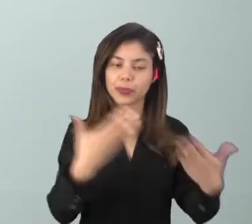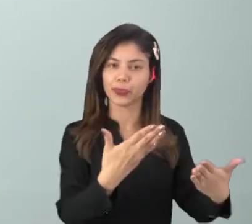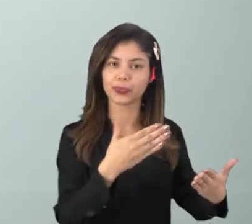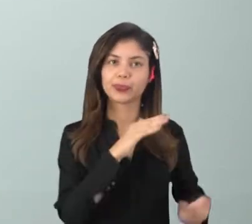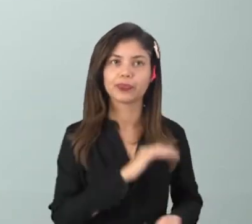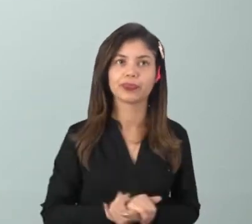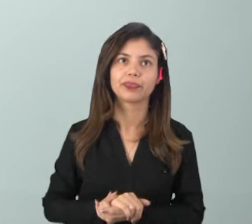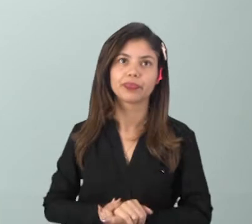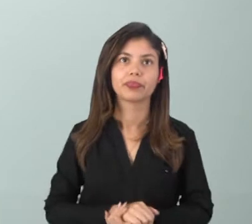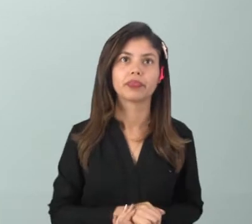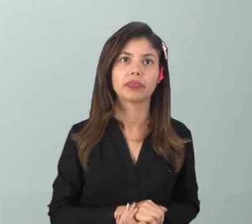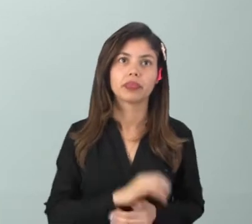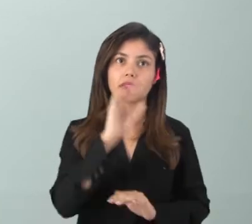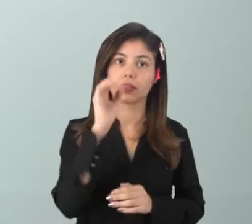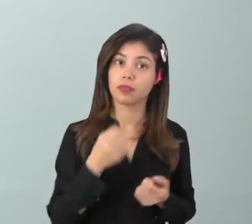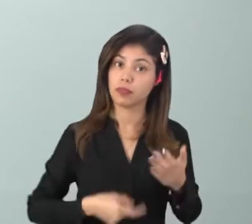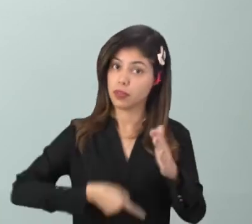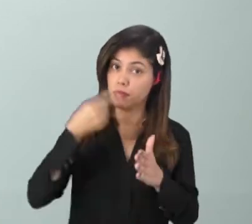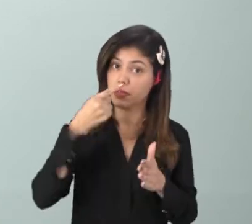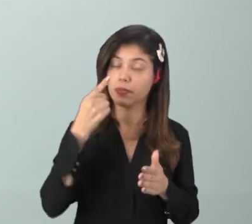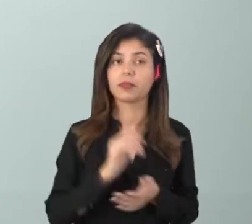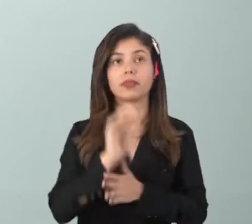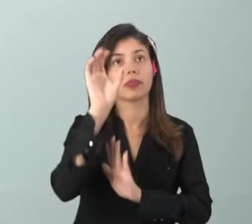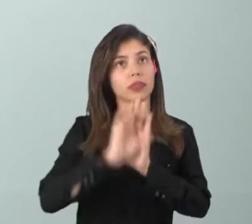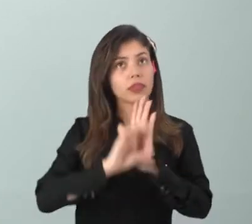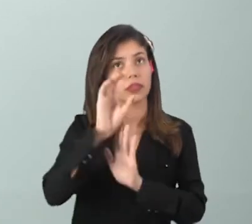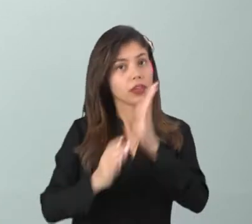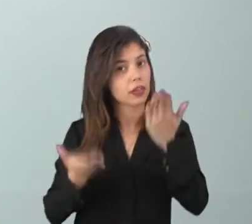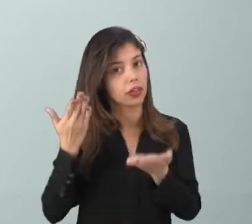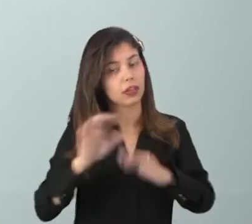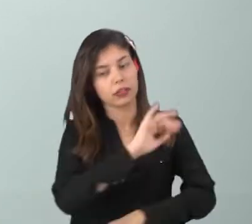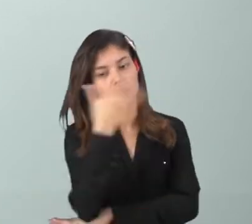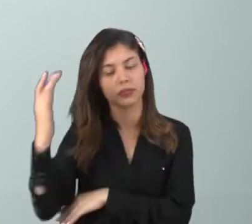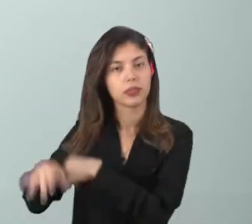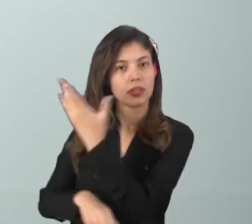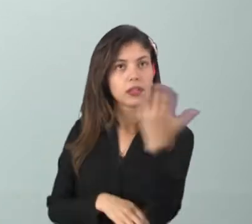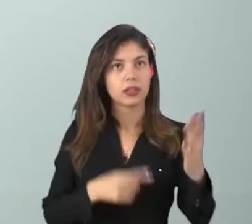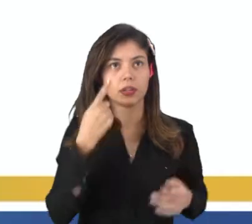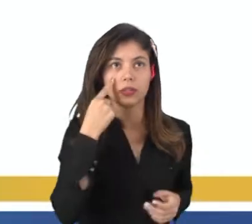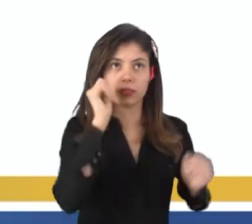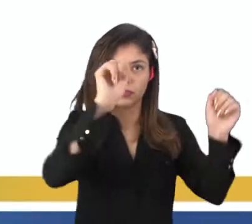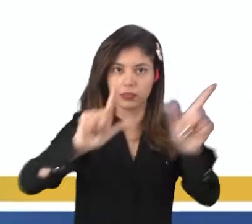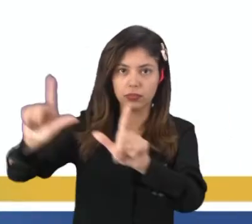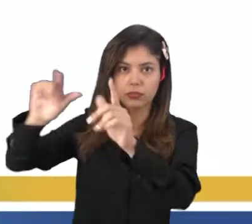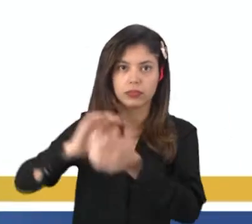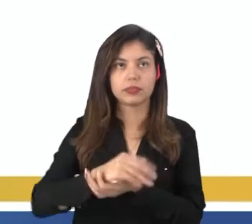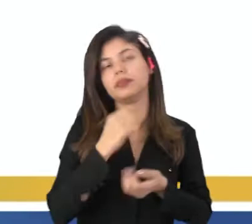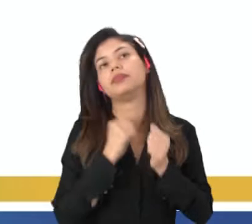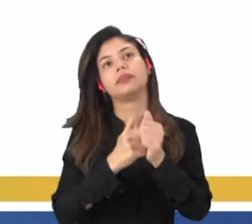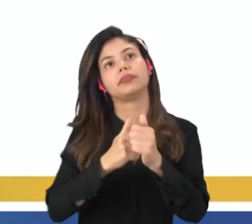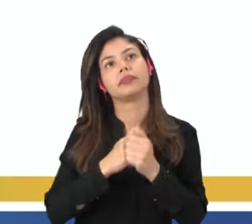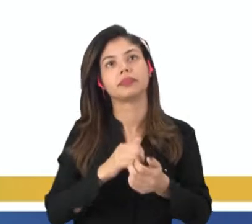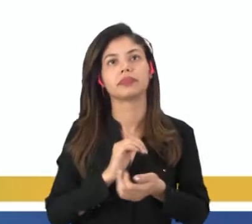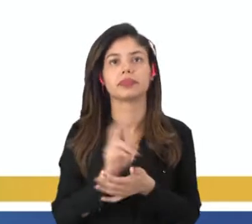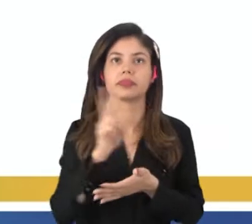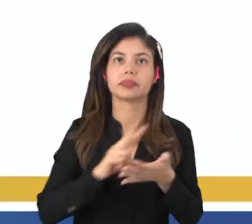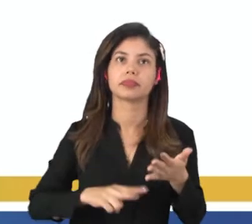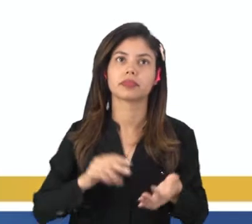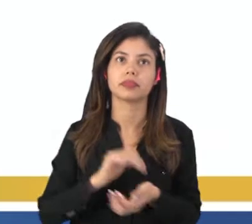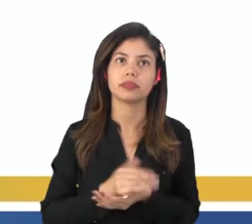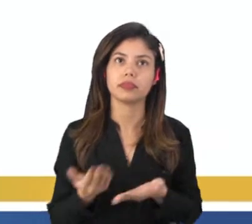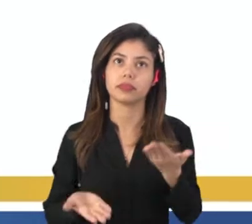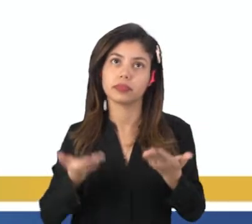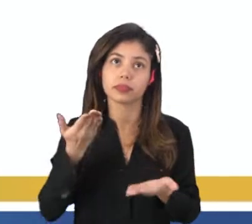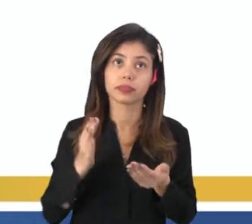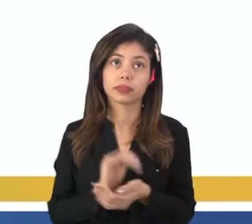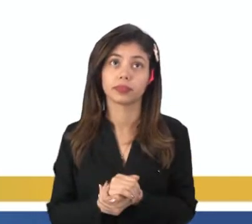lá. Primeiro nós vamos trabalhar aqui o conceito de equilíbrio ambiental, tá? Olha ali na telinha para vocês acompanhar a leitura. Equilíbrio